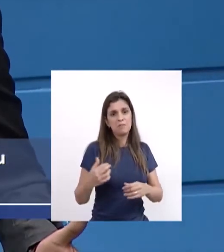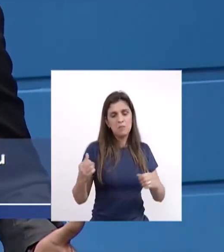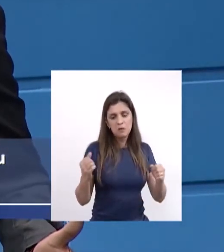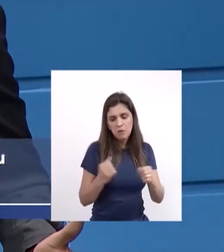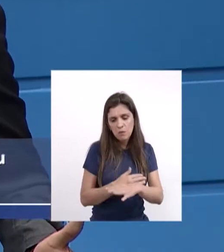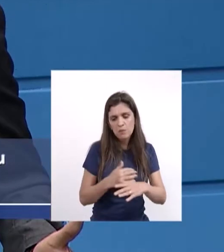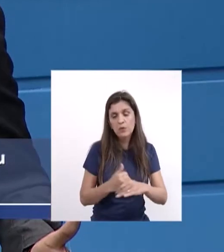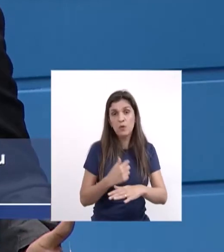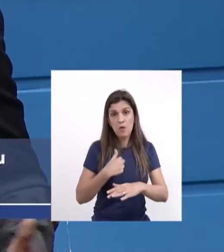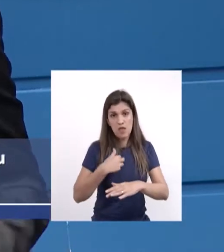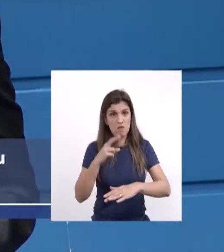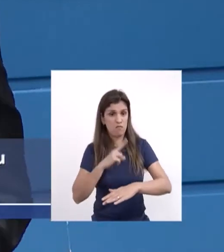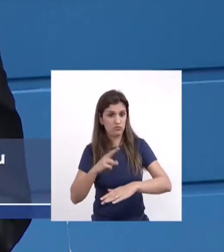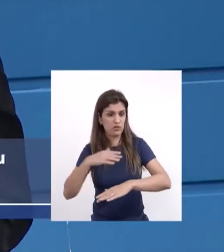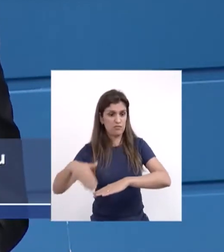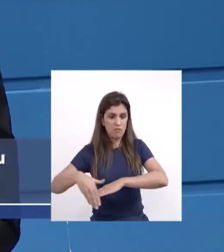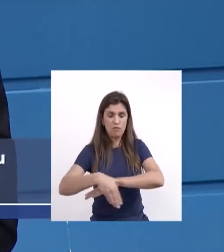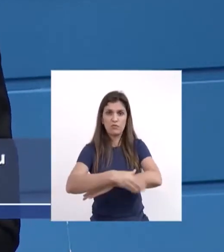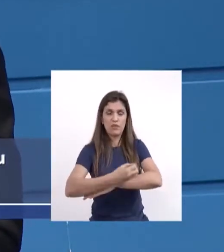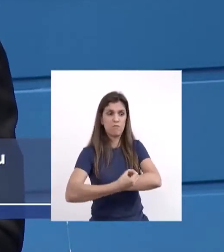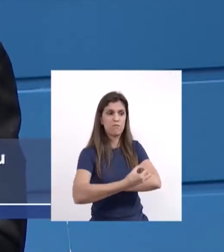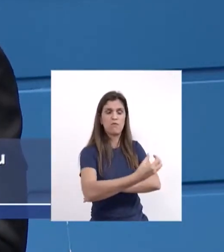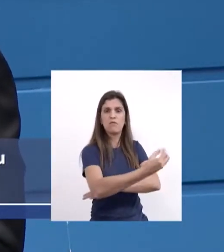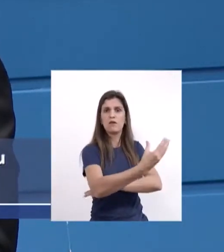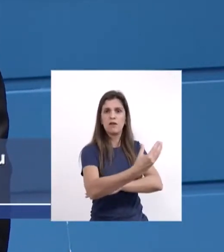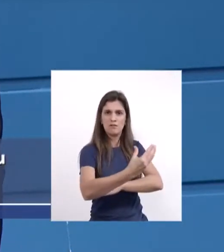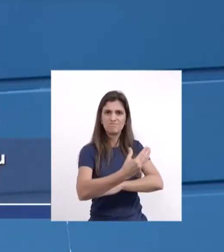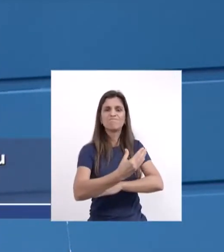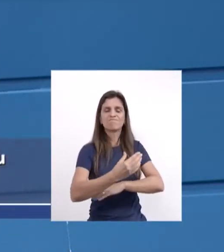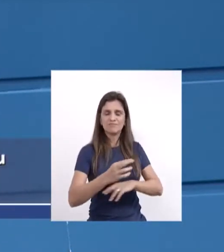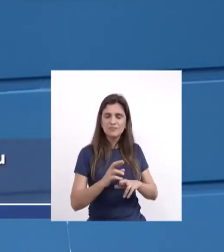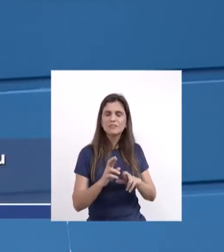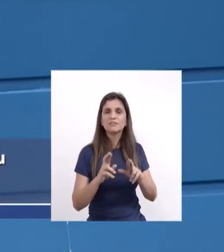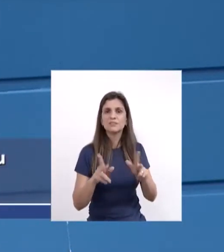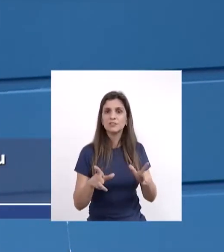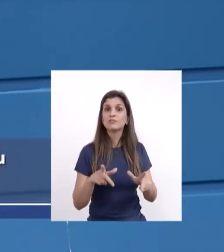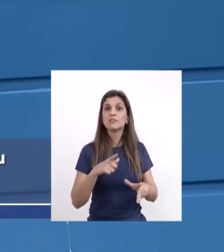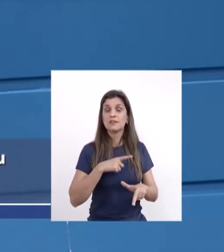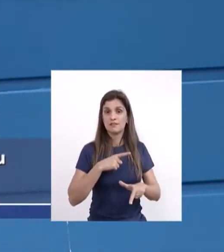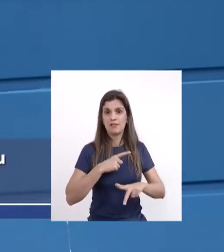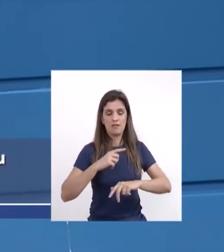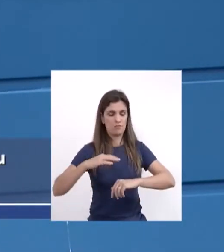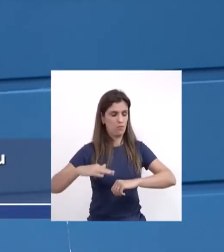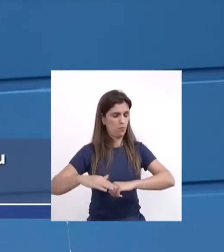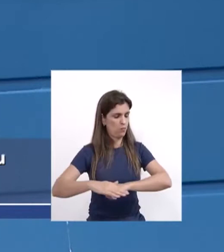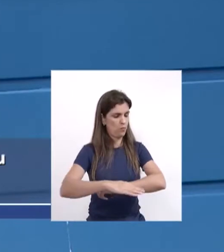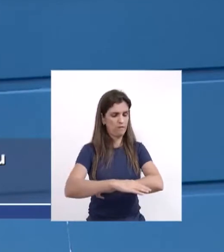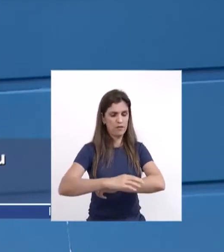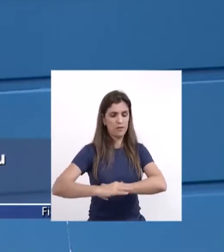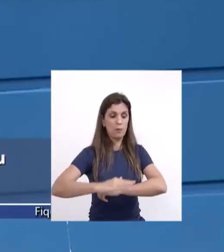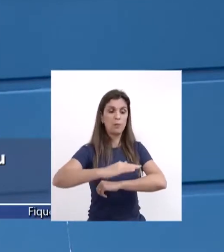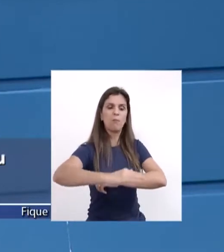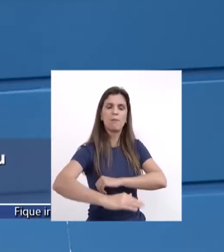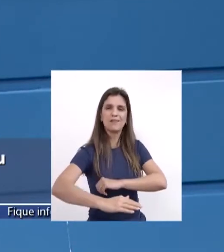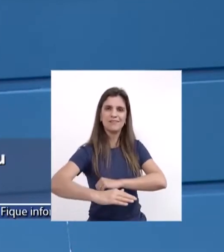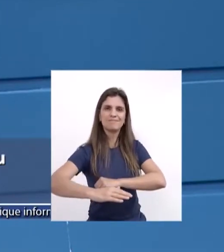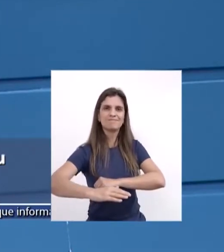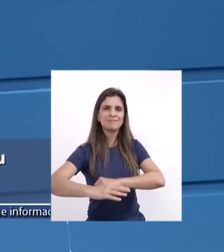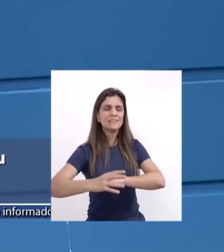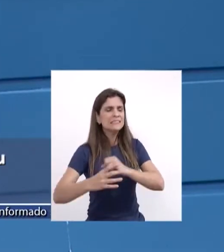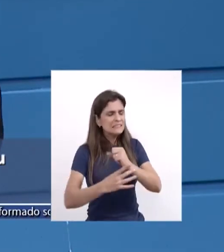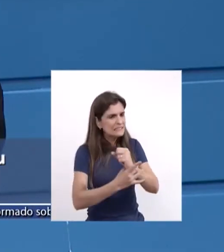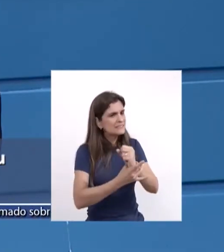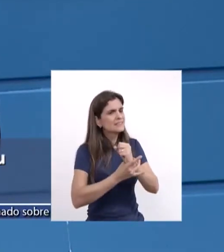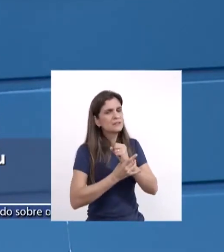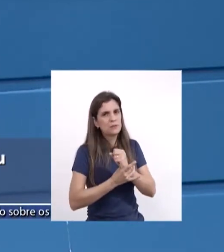vai, deputado Barbosinha, a gente percebe a diferença que tem. Quando está duplicado, você anda com segurança, com tranquilidade.